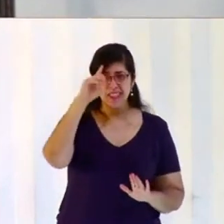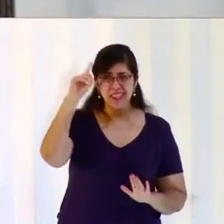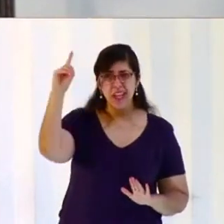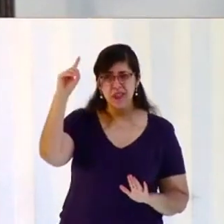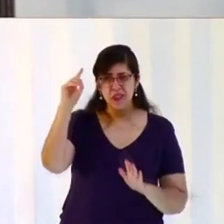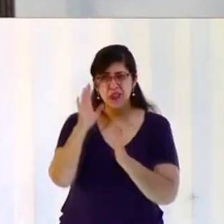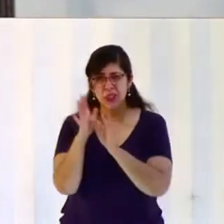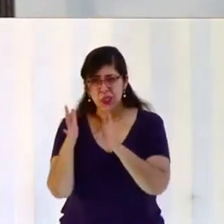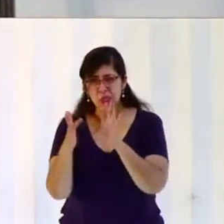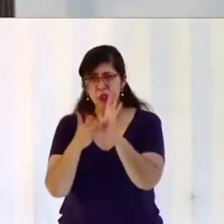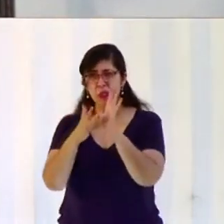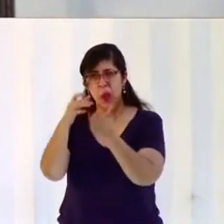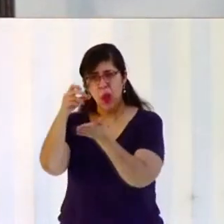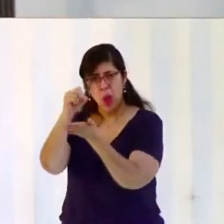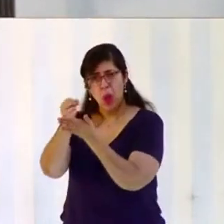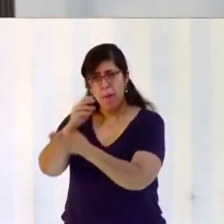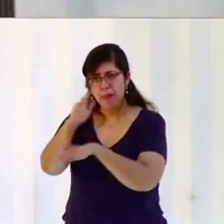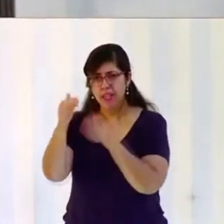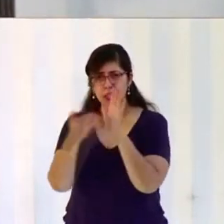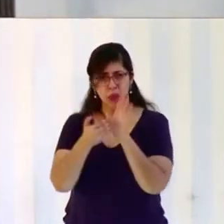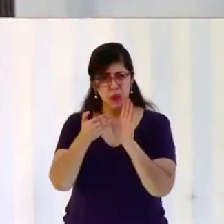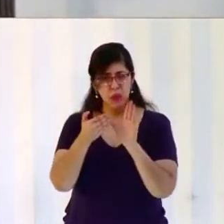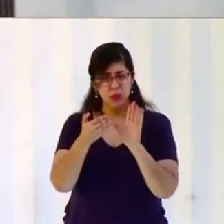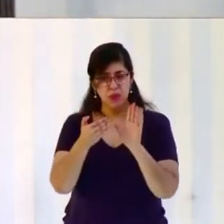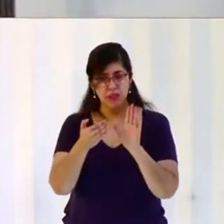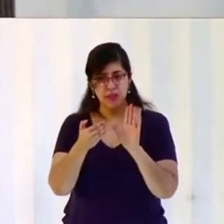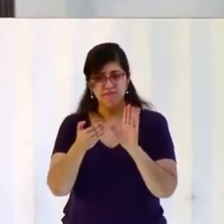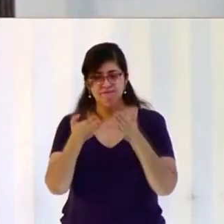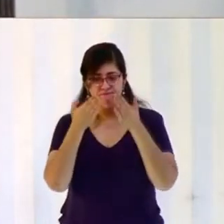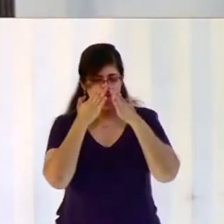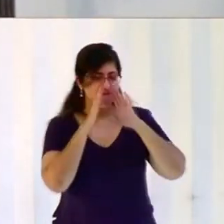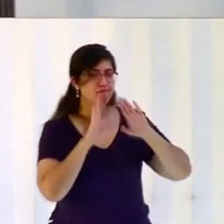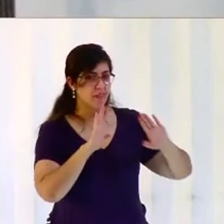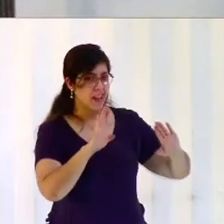dos senhores, veio para ser humilhado.